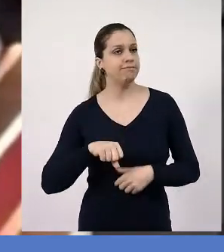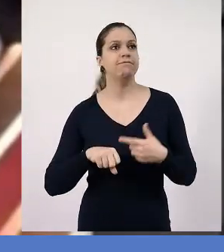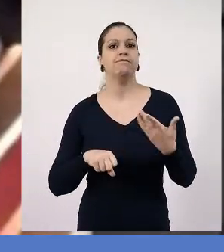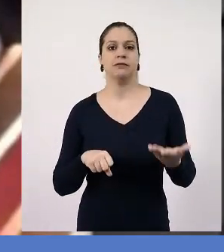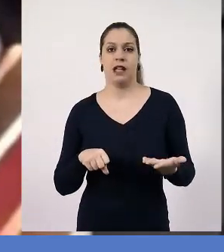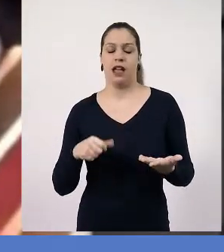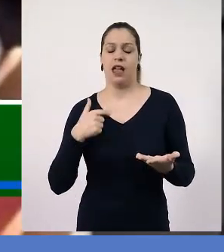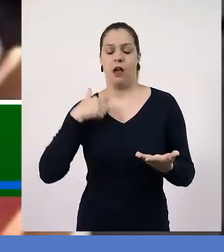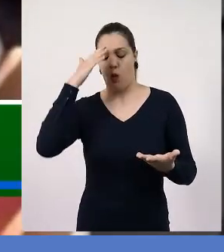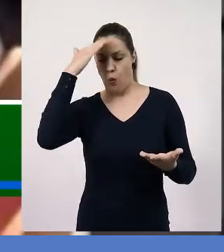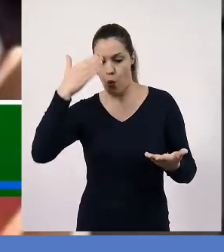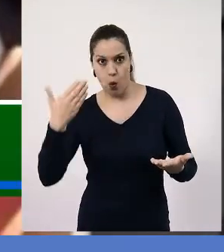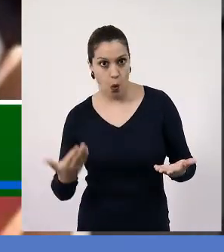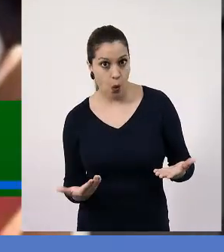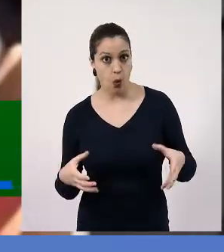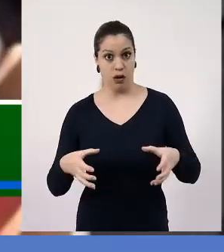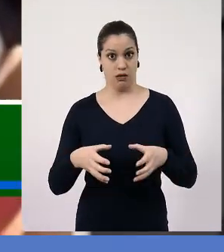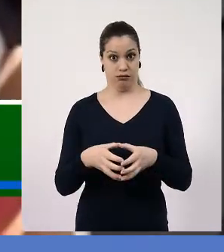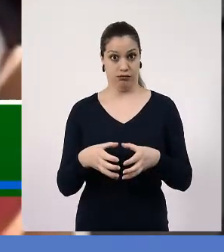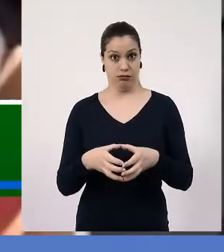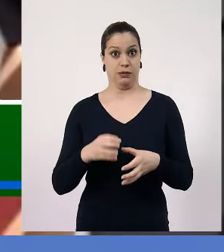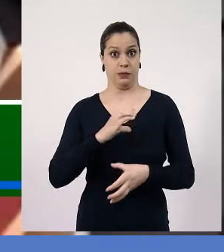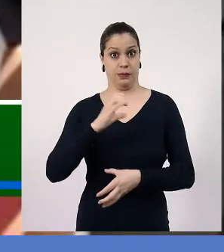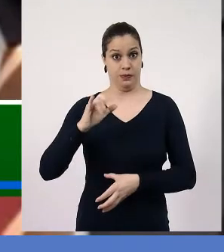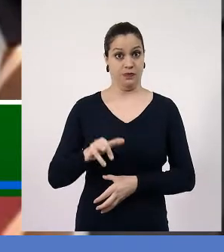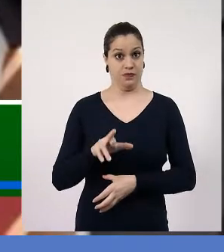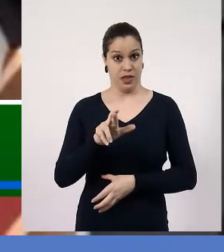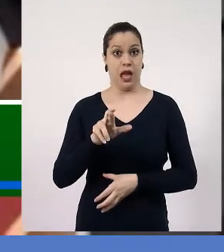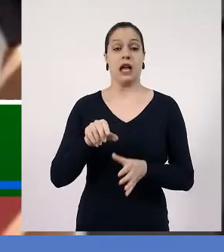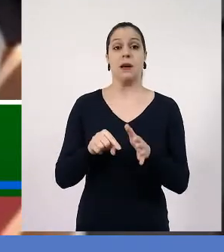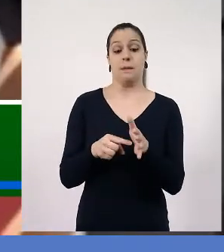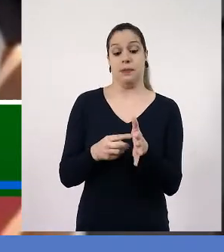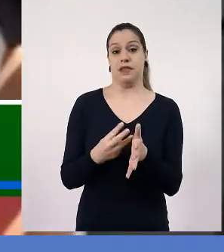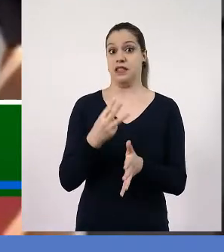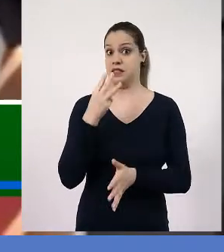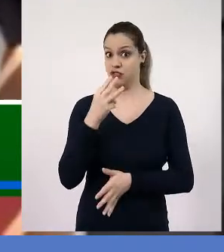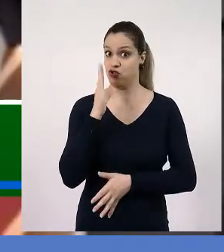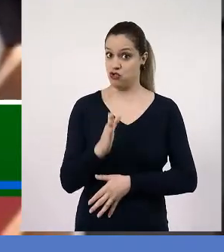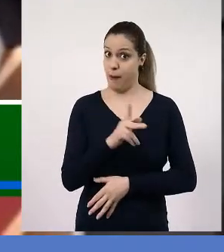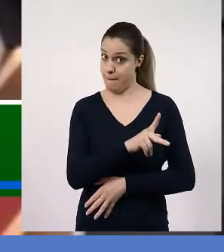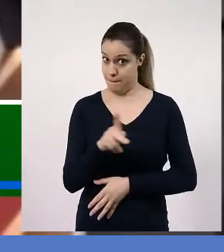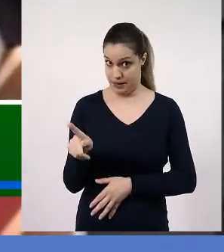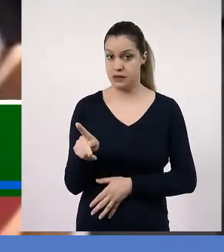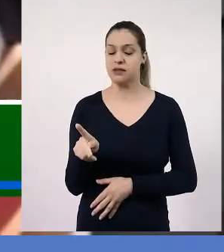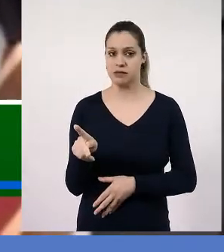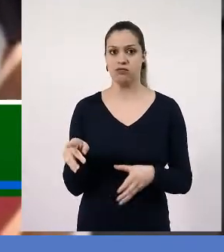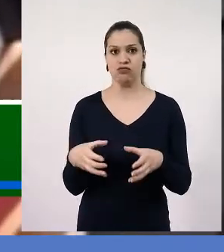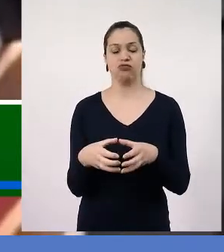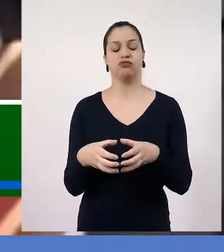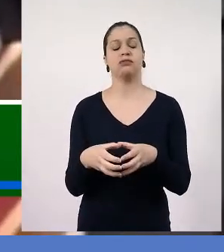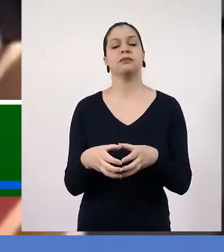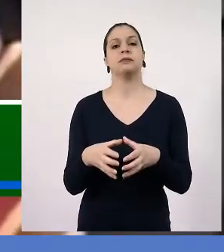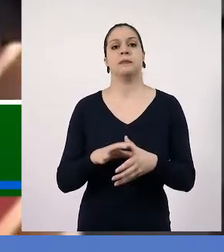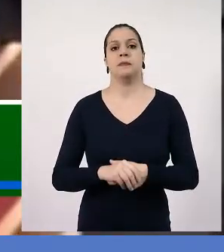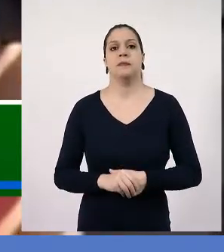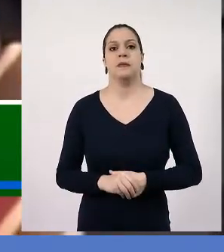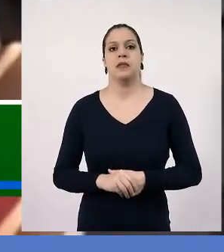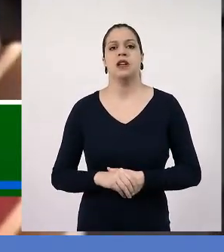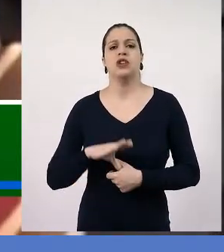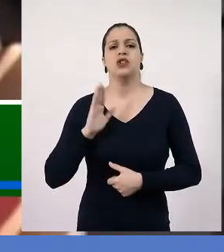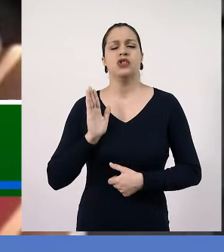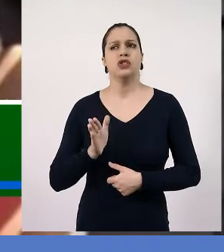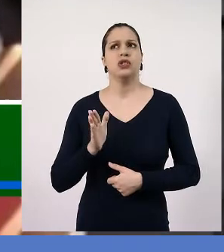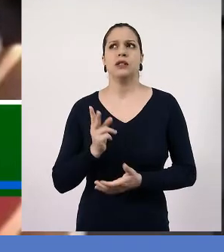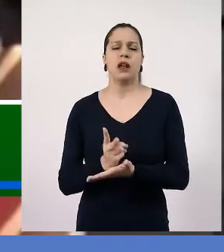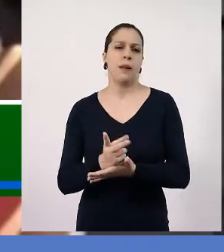eu me sinto honrado em participar da Comissão de Constituição e Justiça, pela terceira vez poder presidir essa comissão. Desde que eu iniciei meu